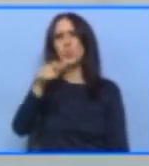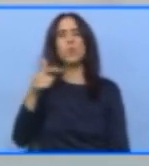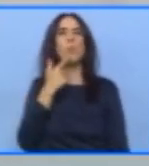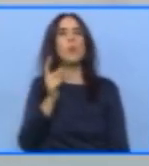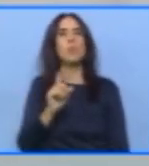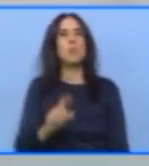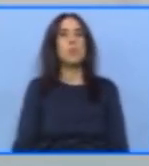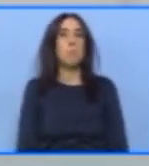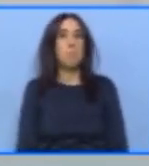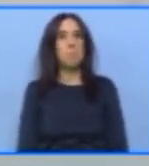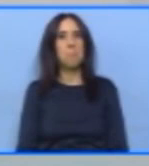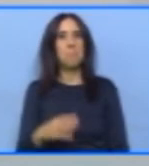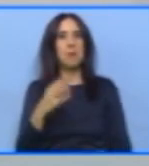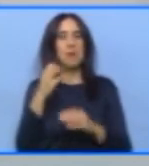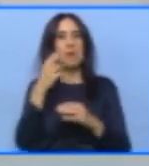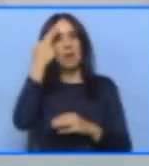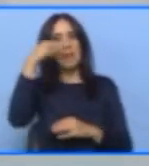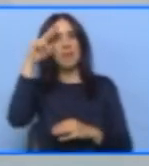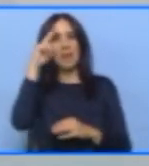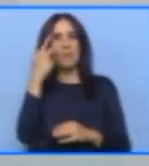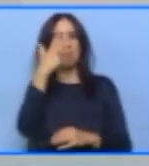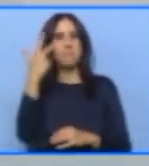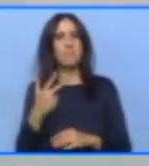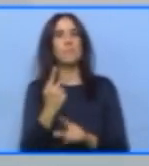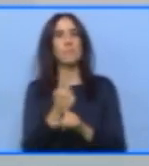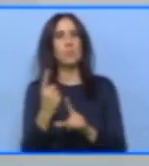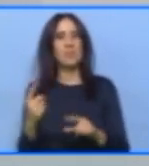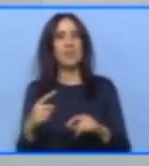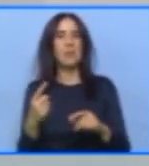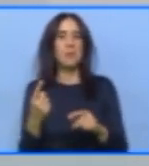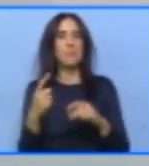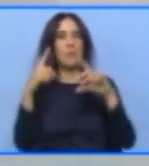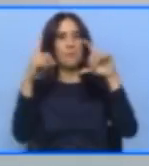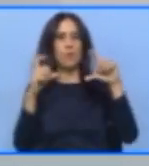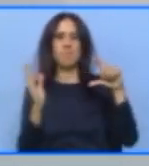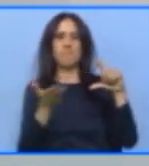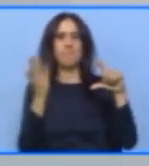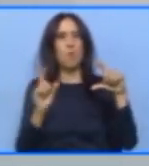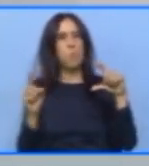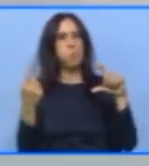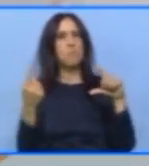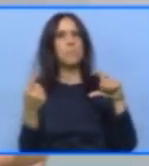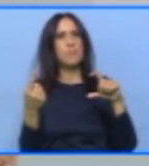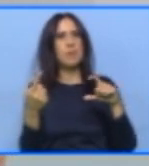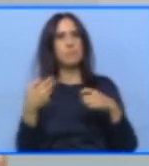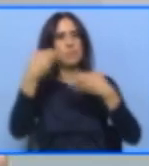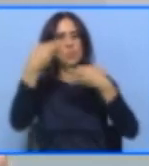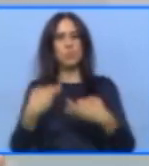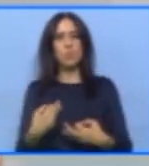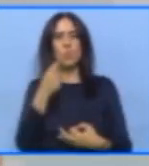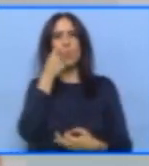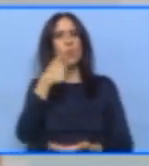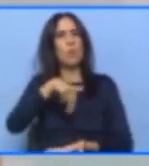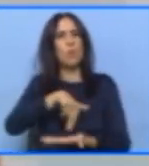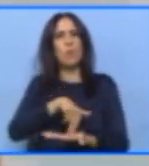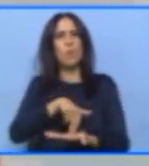bem, enganaram-se redondamente, porque as muitas fotografias que poderíamos exibir da postura, um homem que nunca